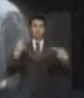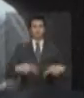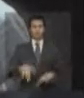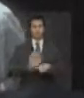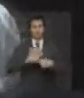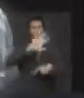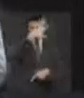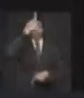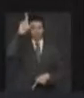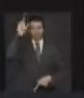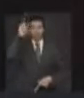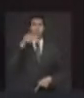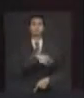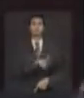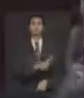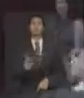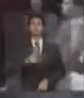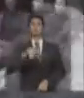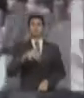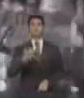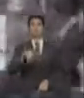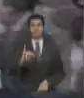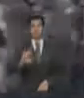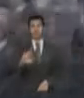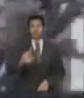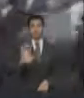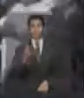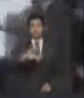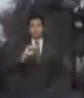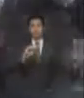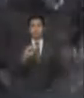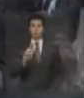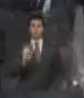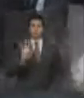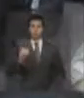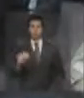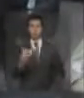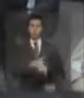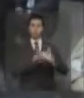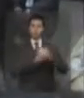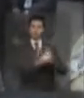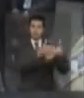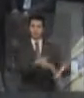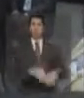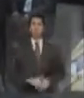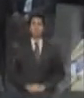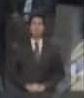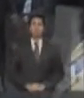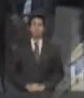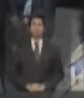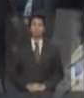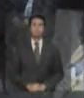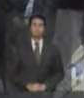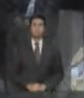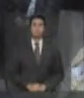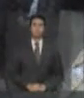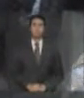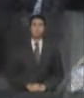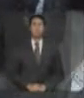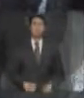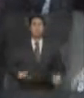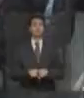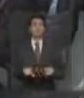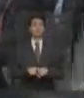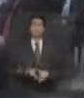Jair Souto. Por intermédio de quem, prefeito? Prefeito Jair. Eu saúdo